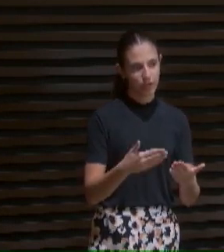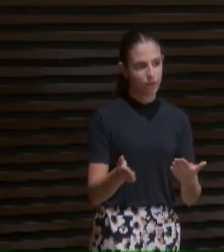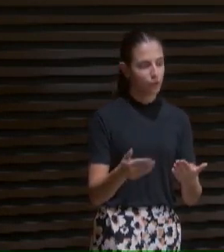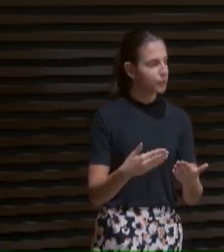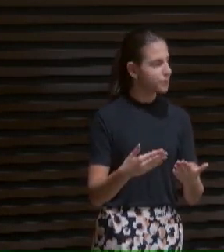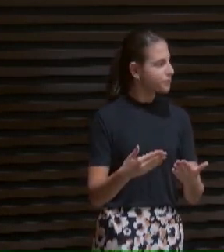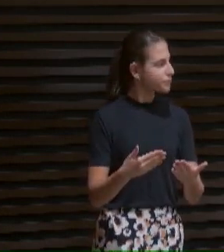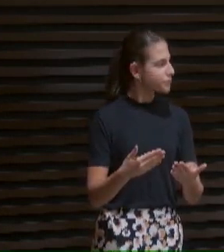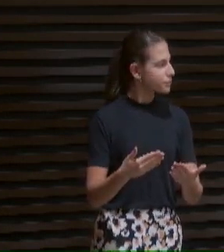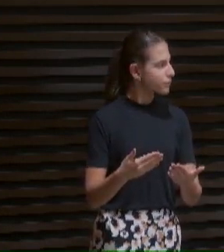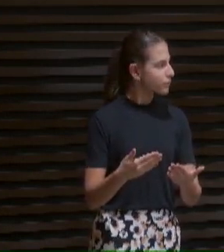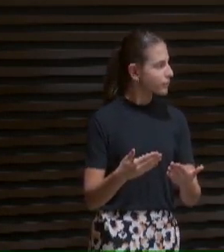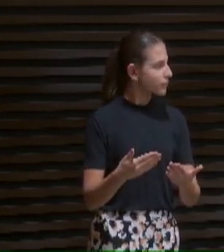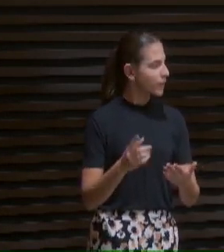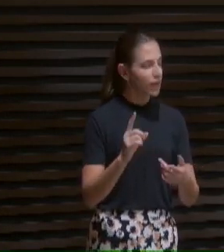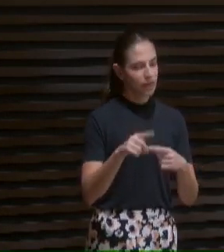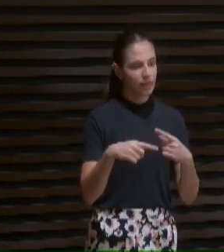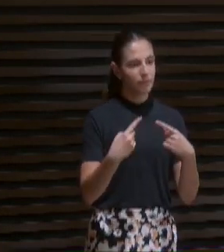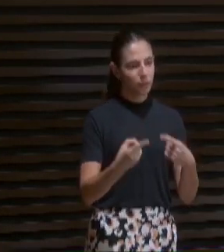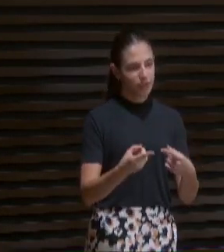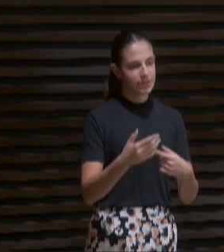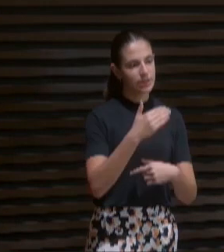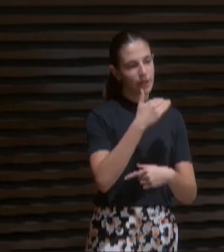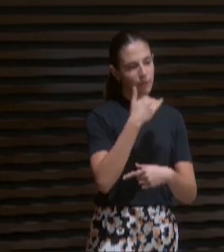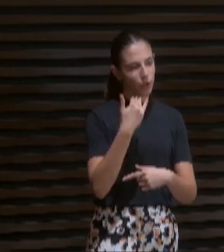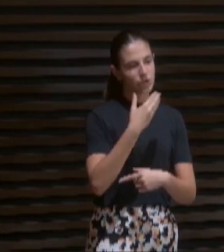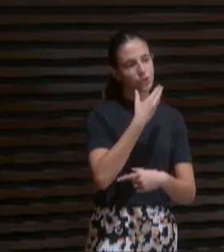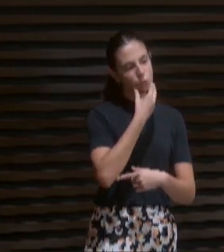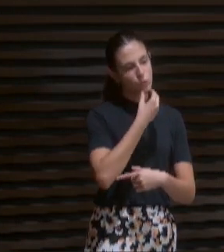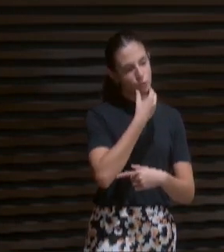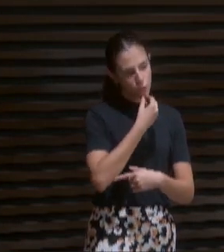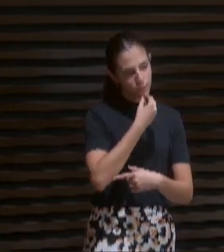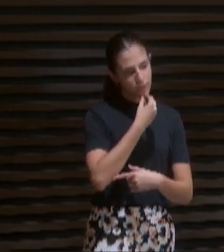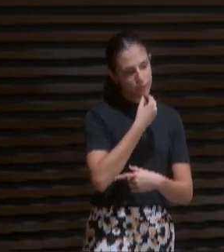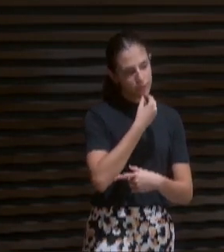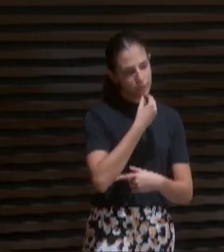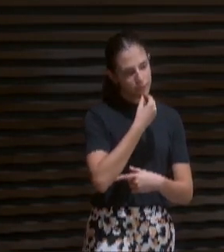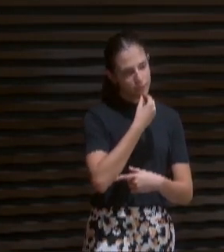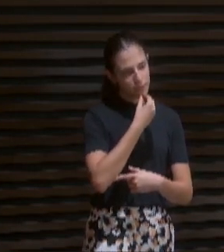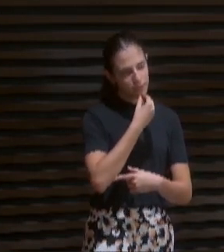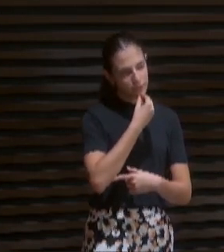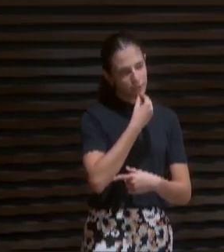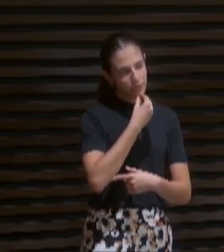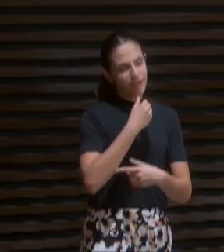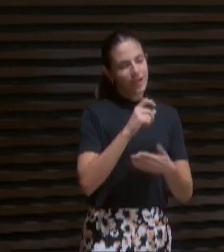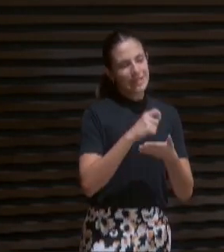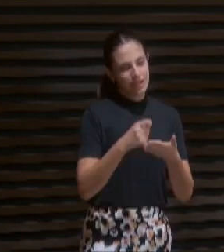torresmo. E assim, o cara que escreveu os